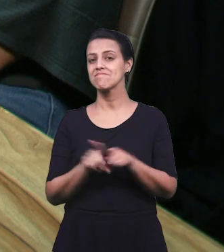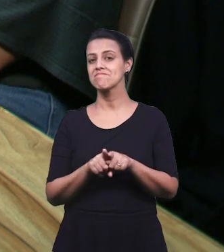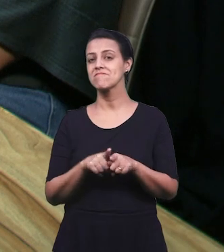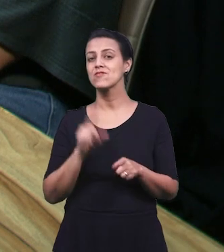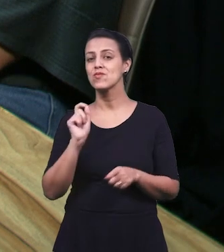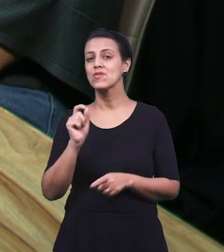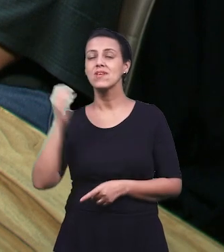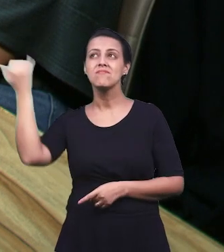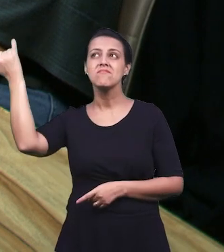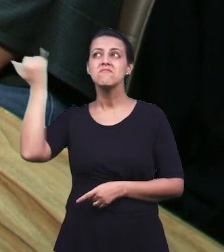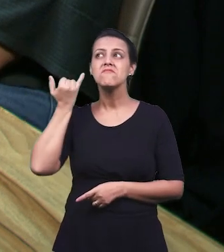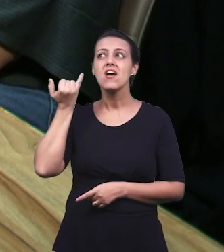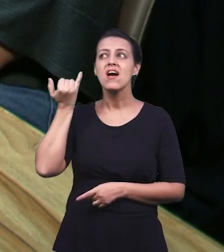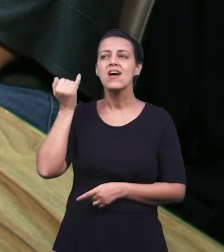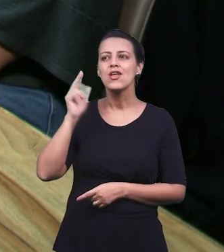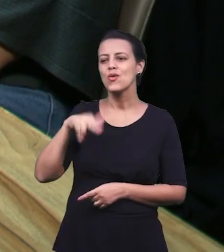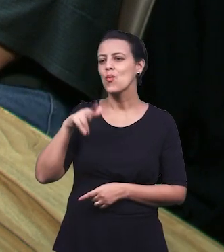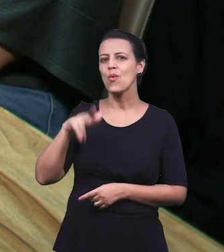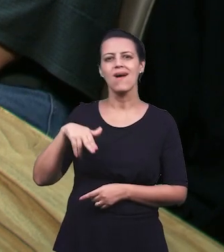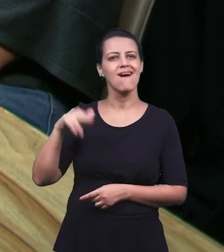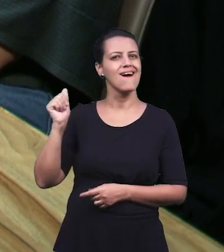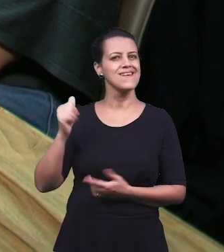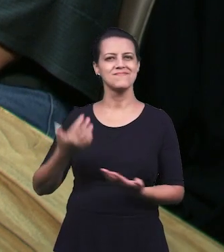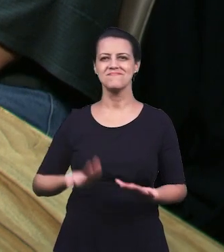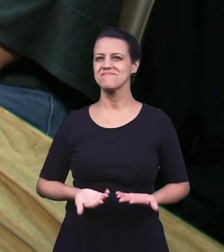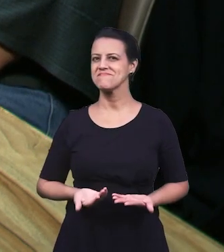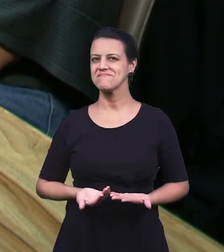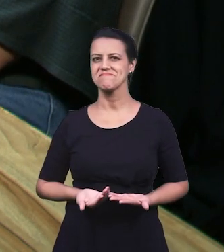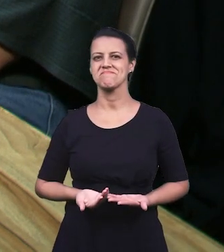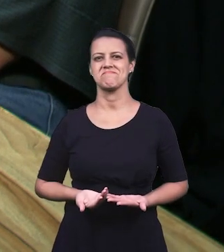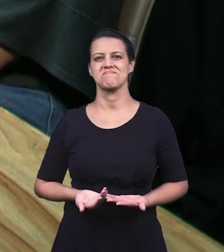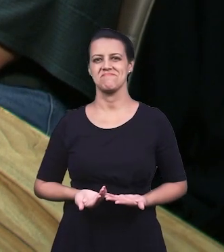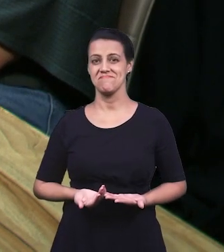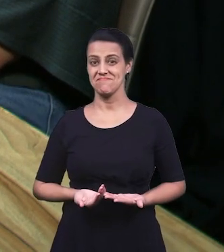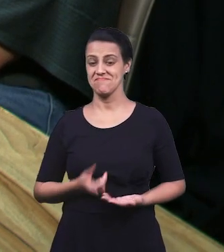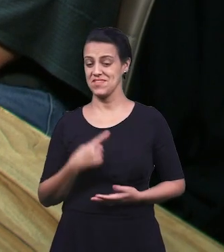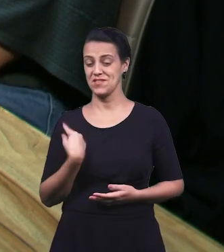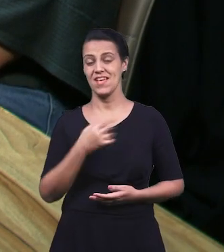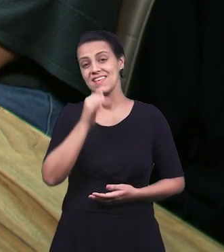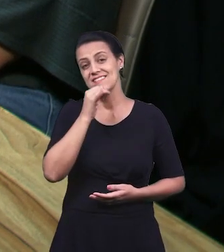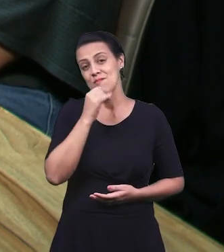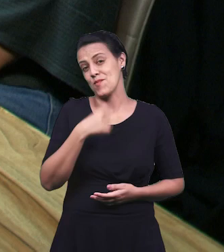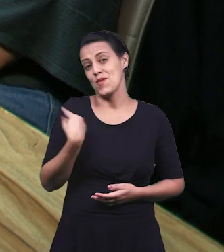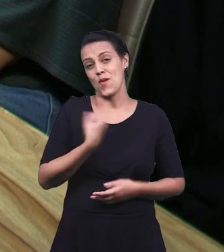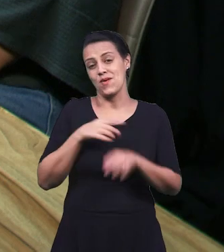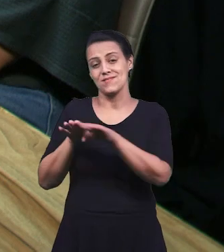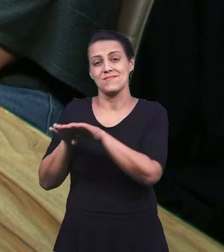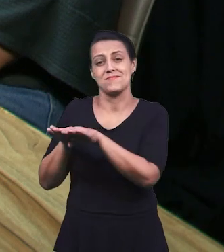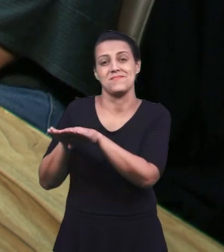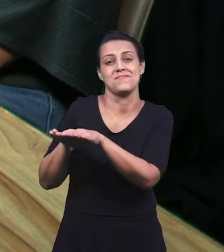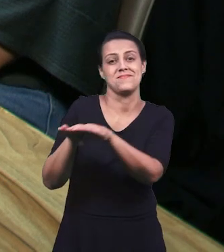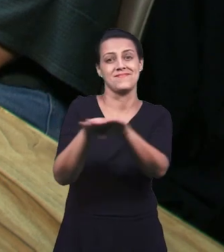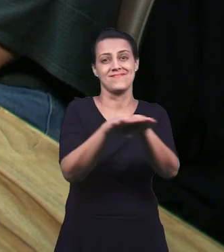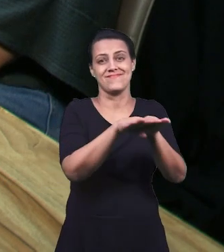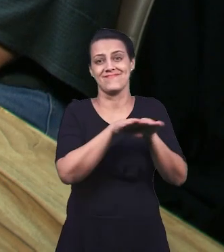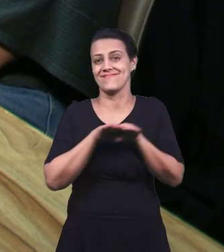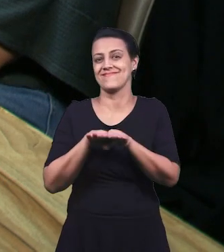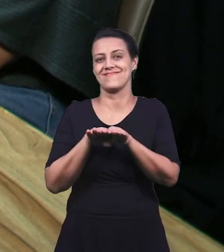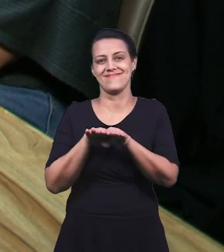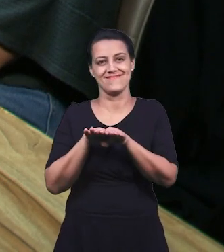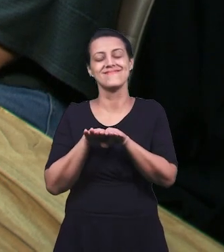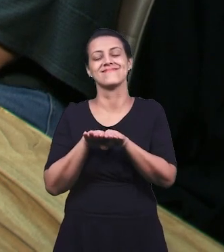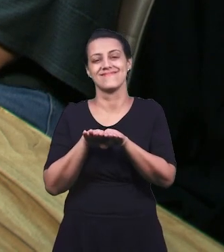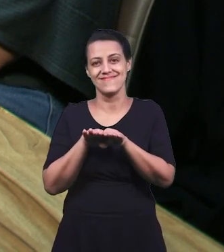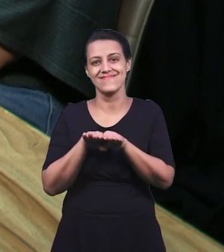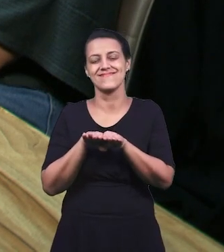ouviu, né? Dentro desse contexto, nós estamos assim, na mesma igualdade com todos os irmãos. E o mais interessante é